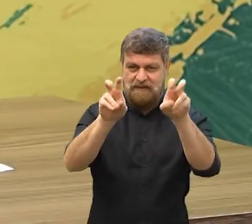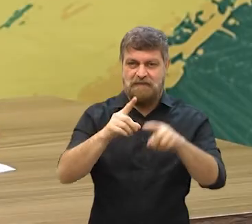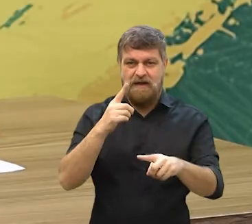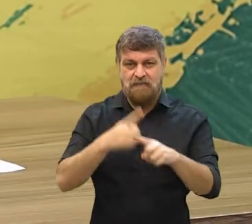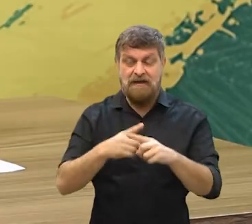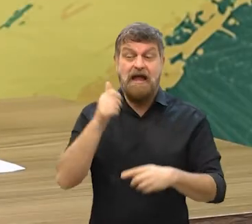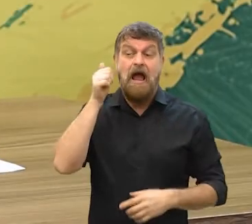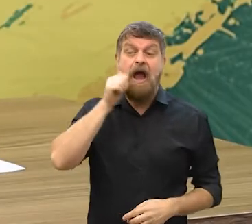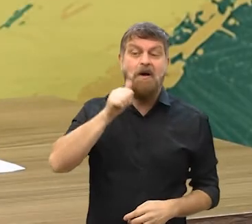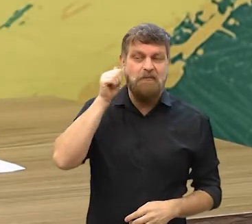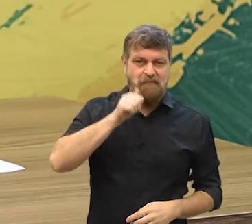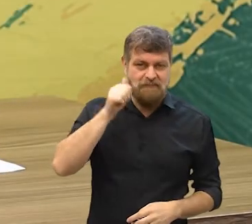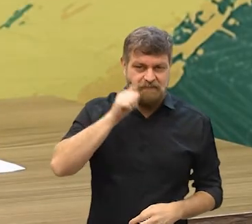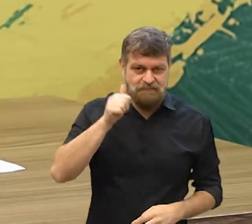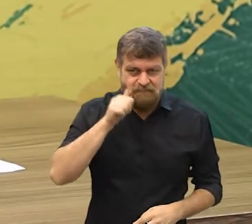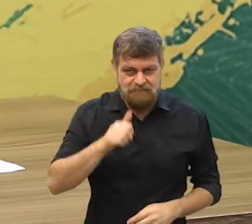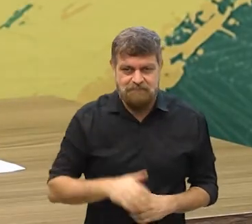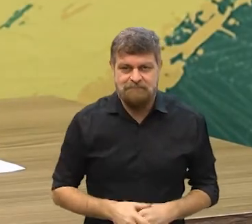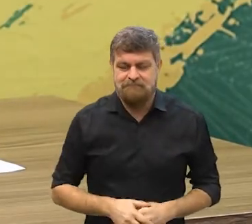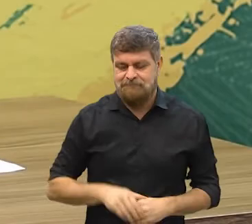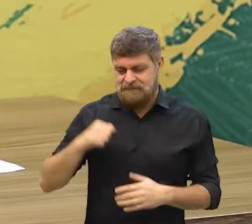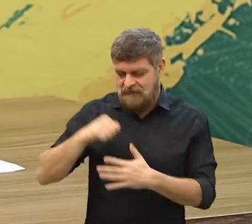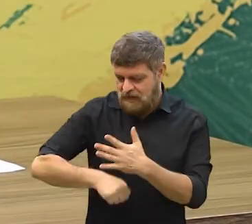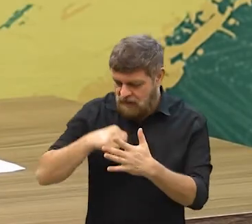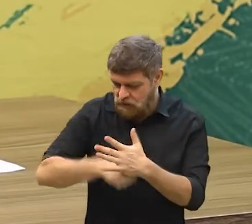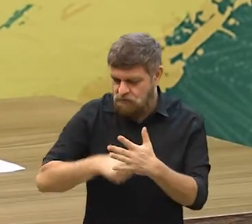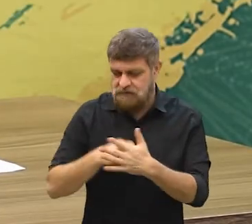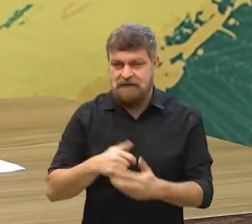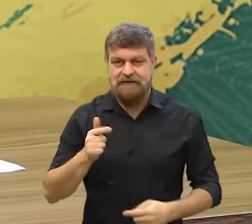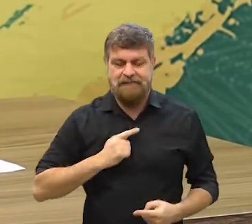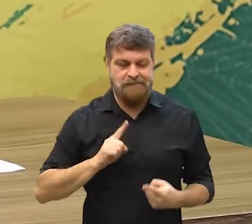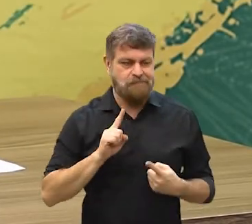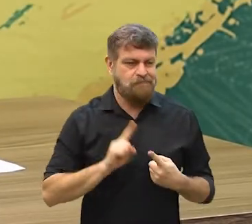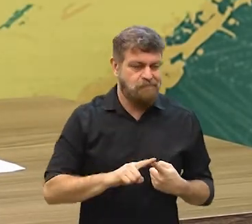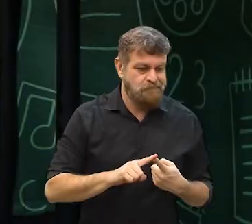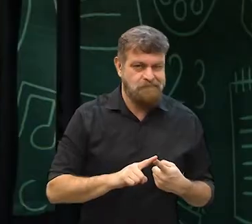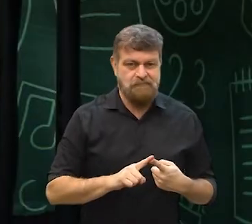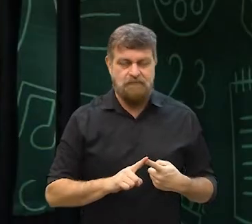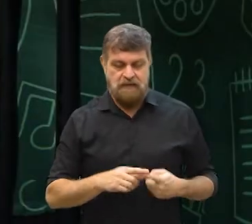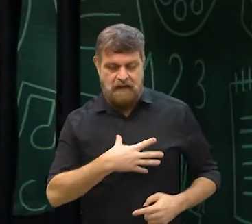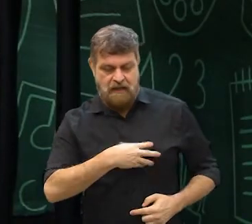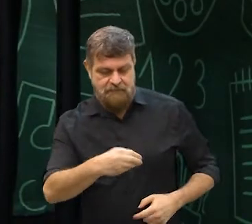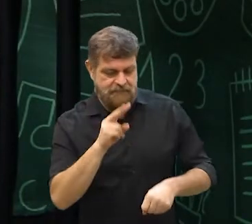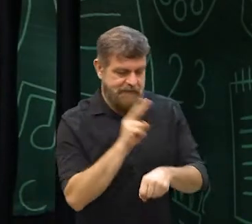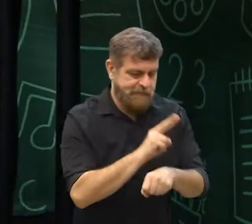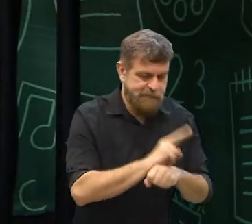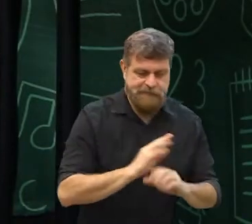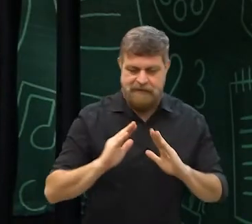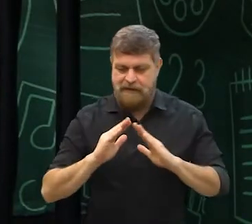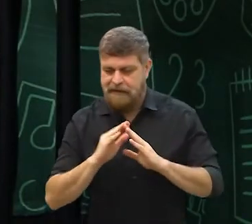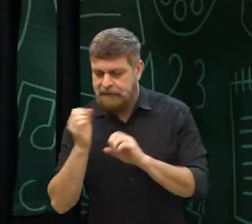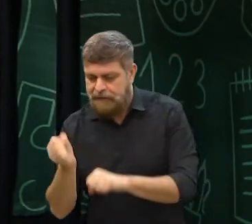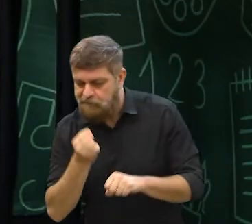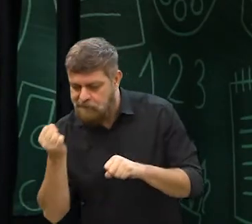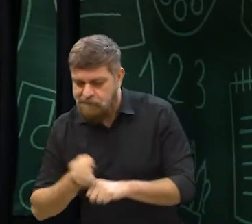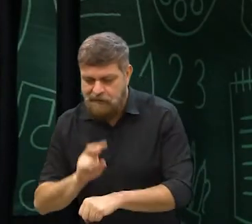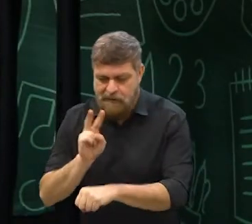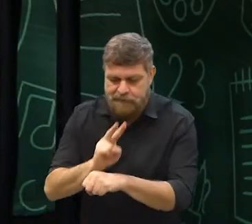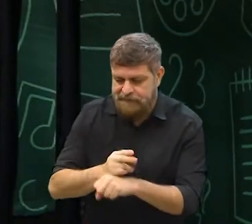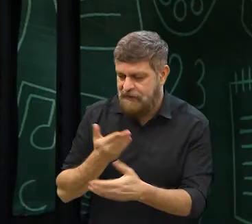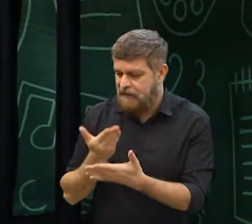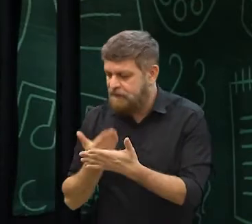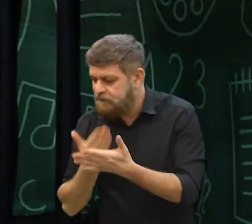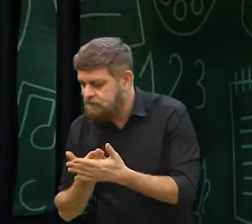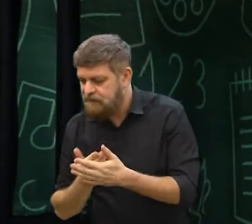porque a mulher é super guerreira, muitas vezes tem que cuidar dos filhos, da casa,